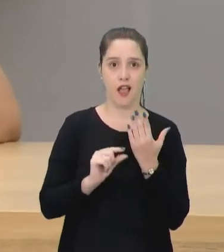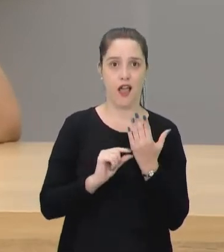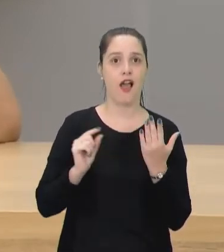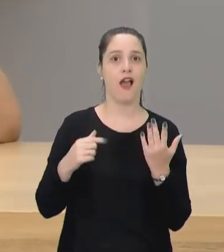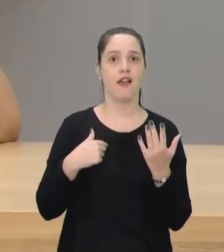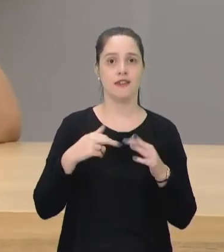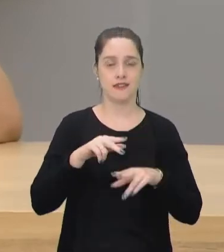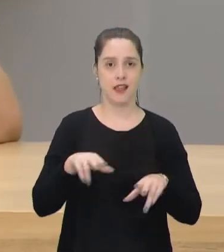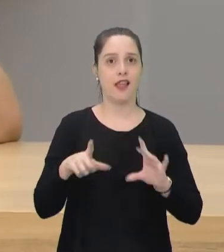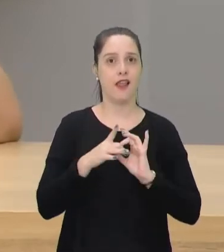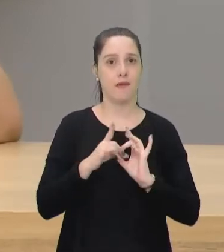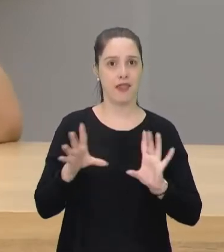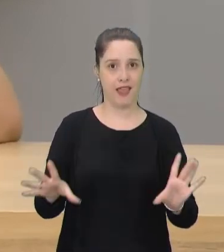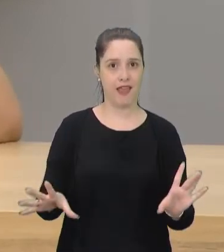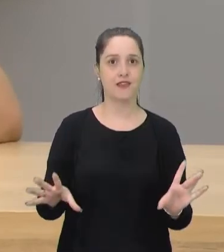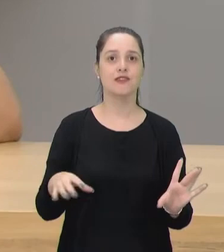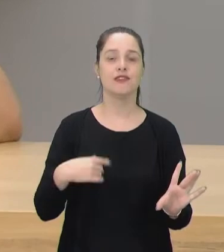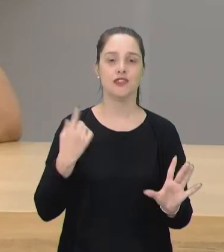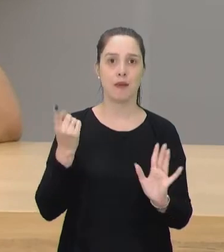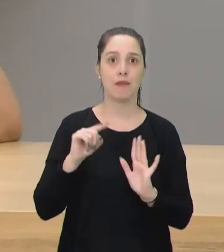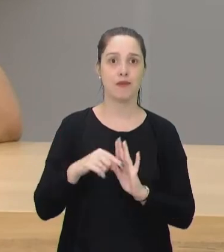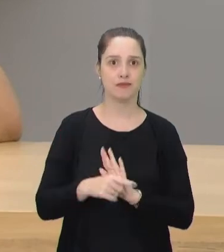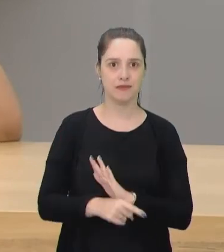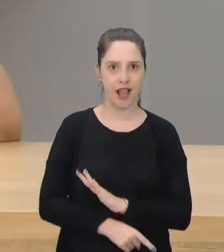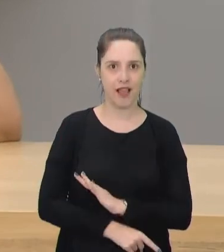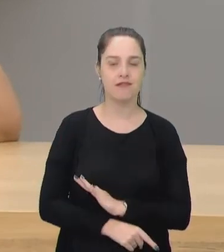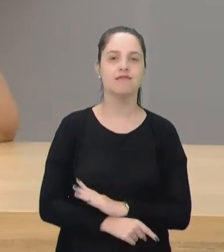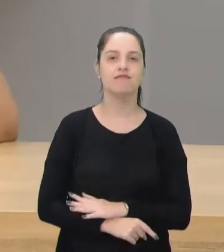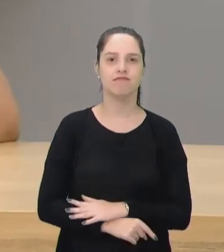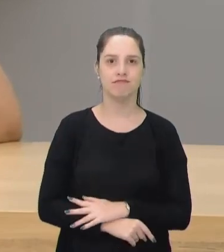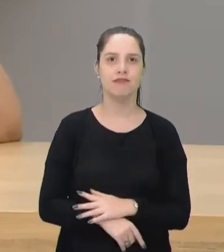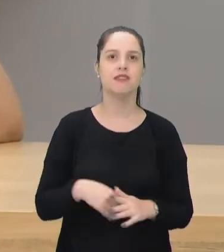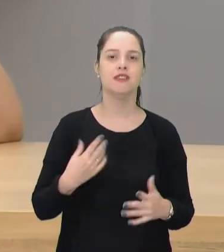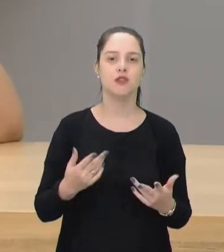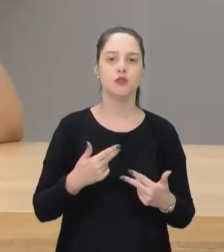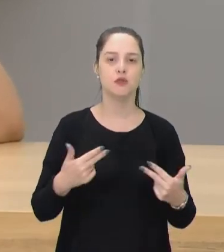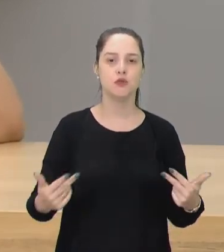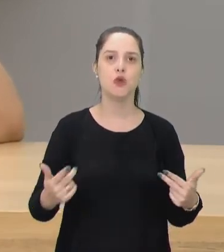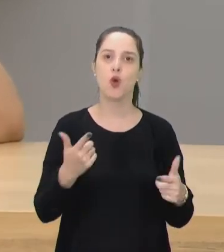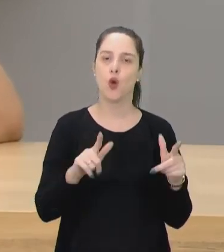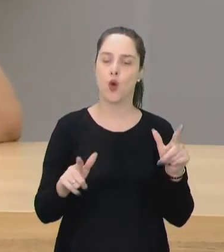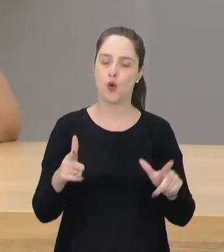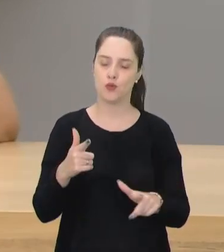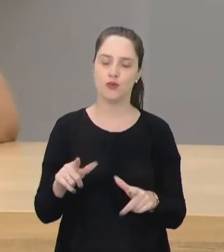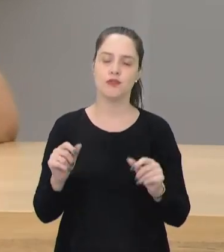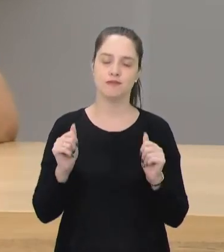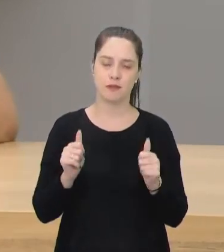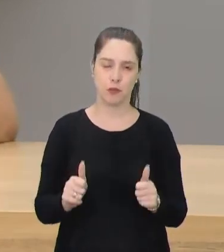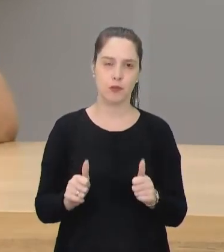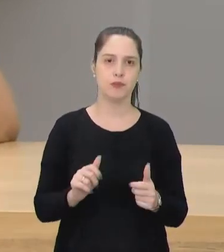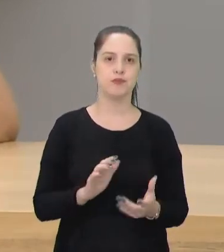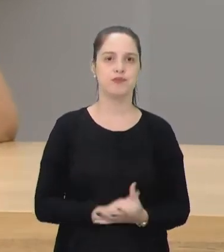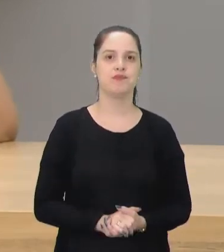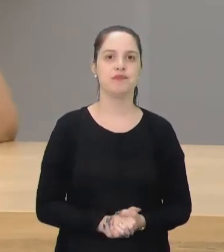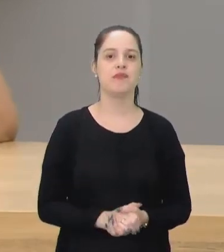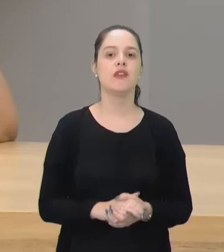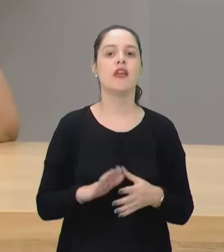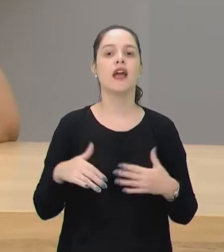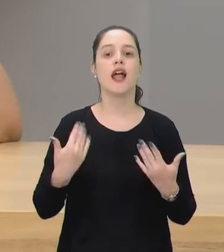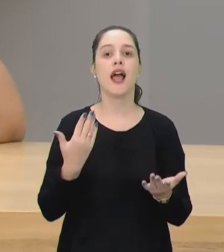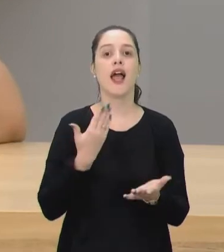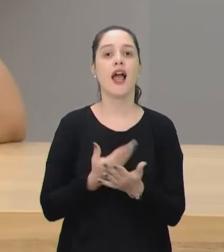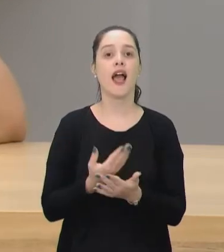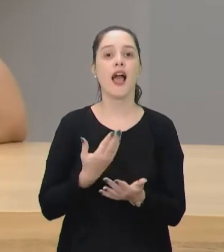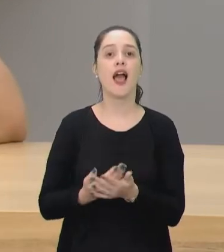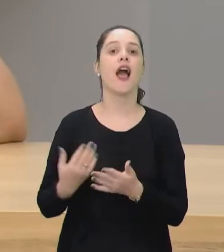a liberdade aí de se aprofundar utilizando aí outros meios, tudo bem? Então, na aula anterior,